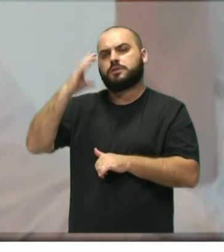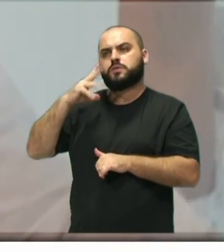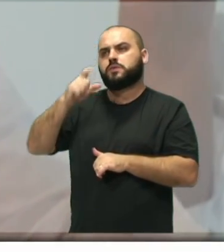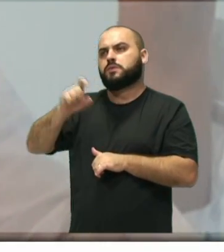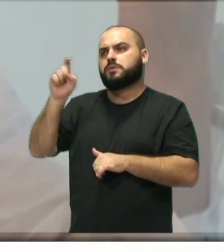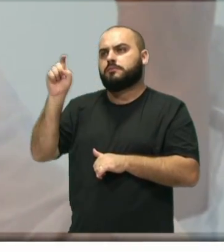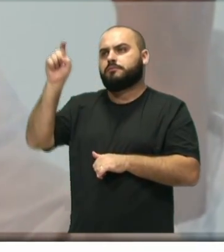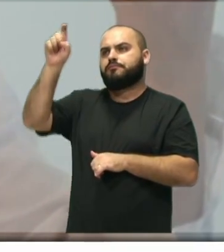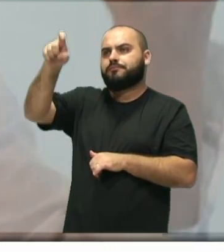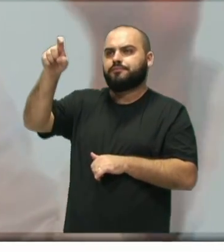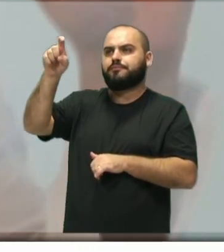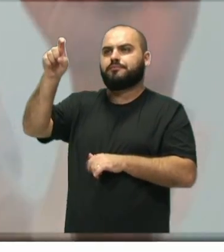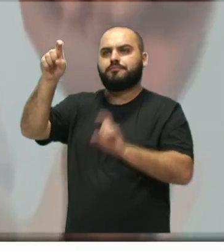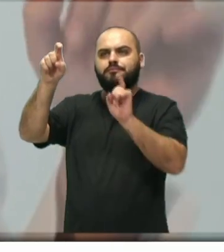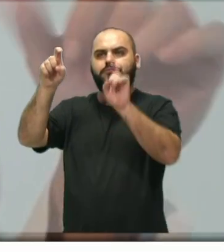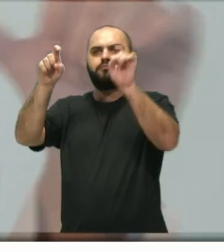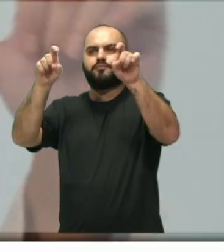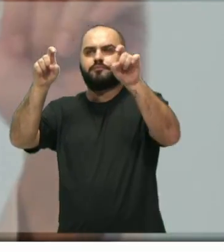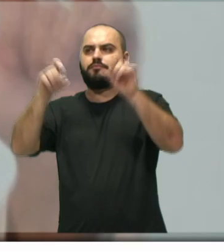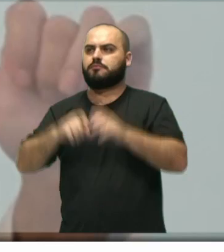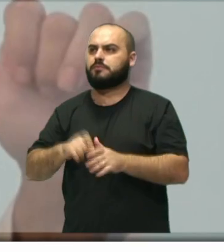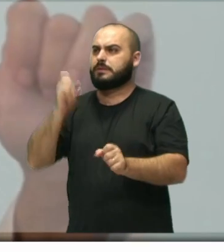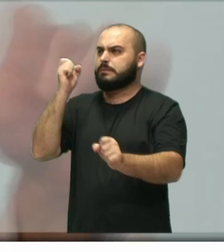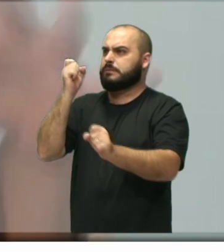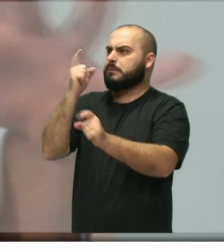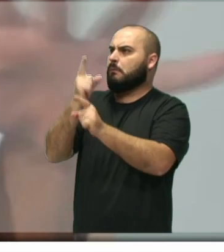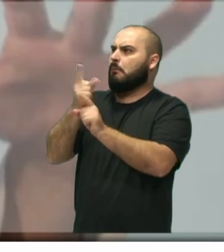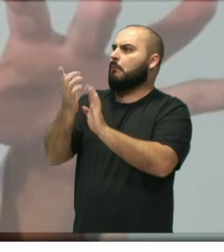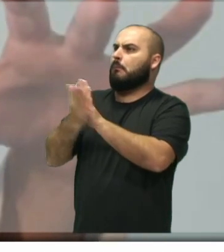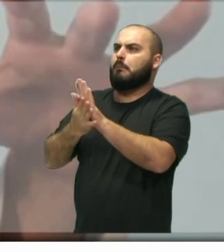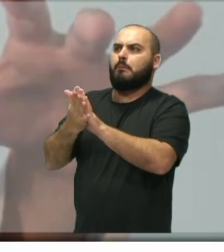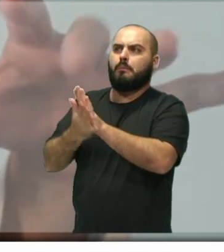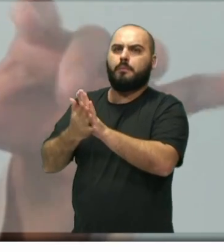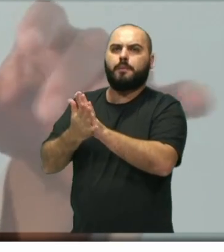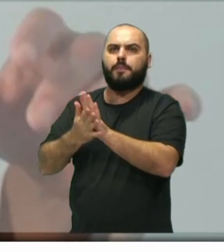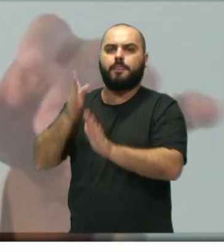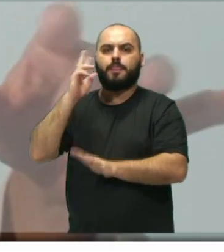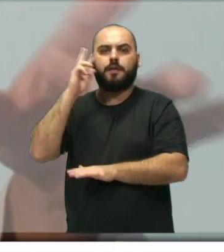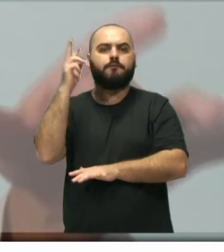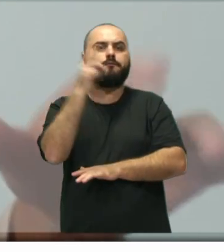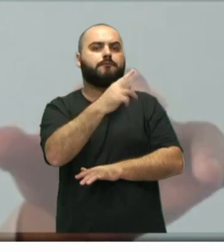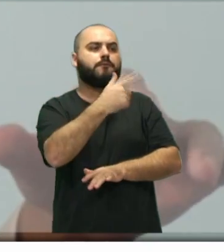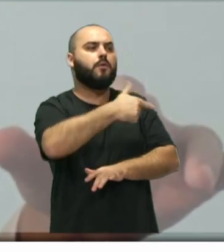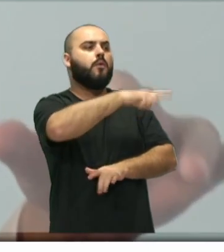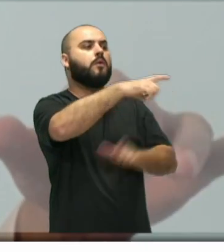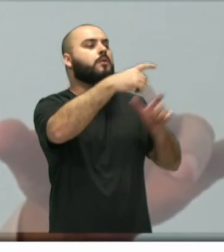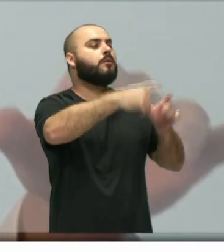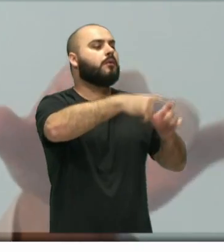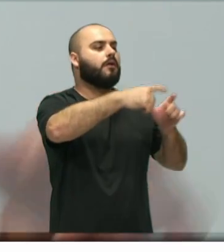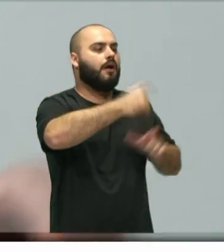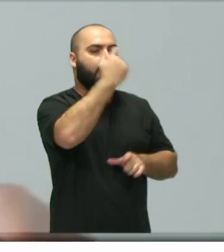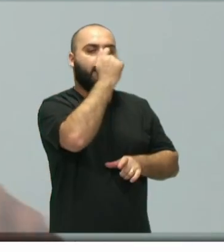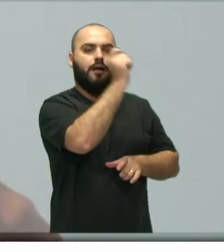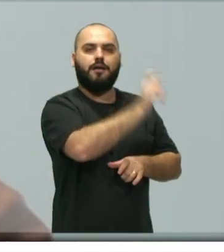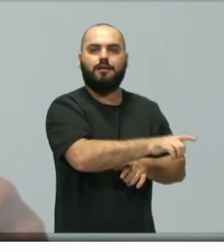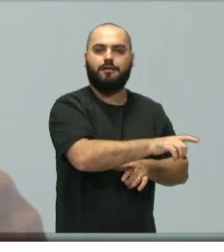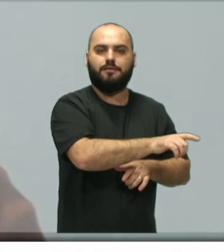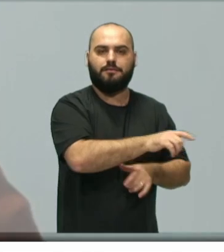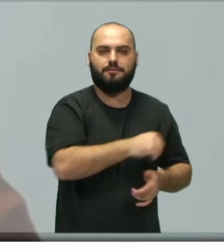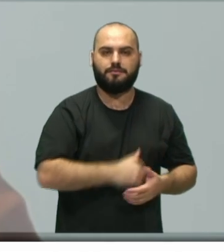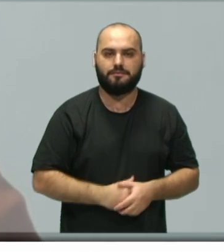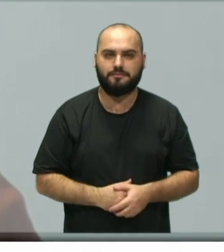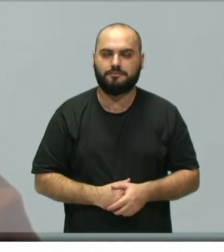cabide. E quando eu não te acho me encapando, procuro e te acho num balaio. Então